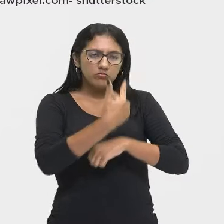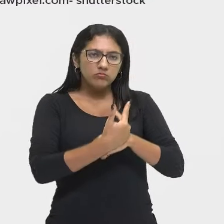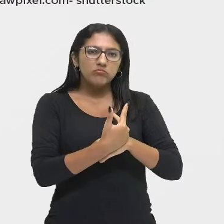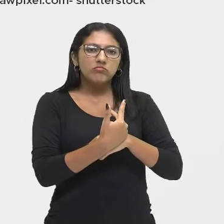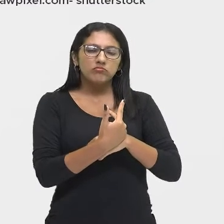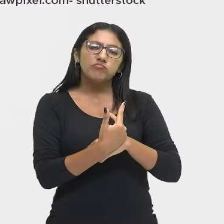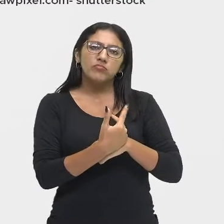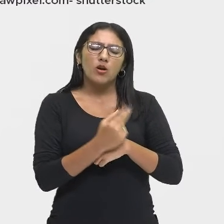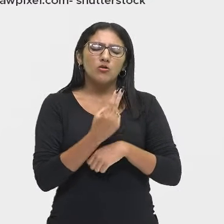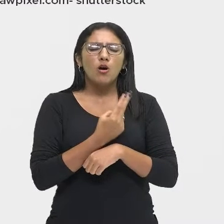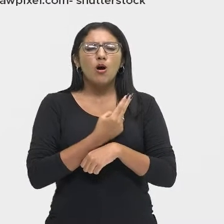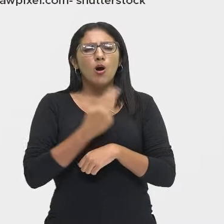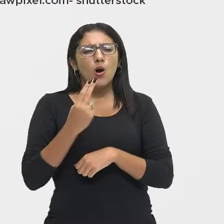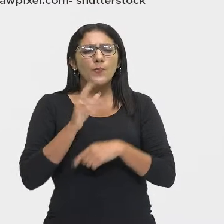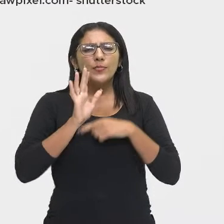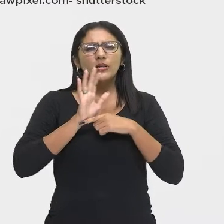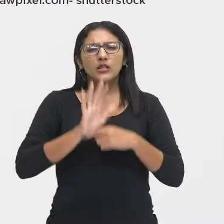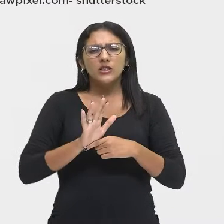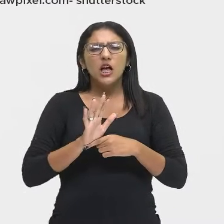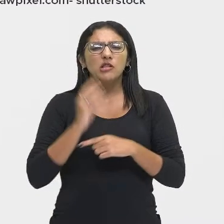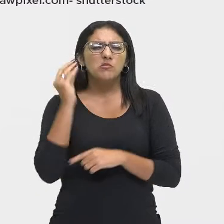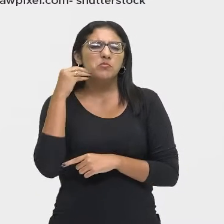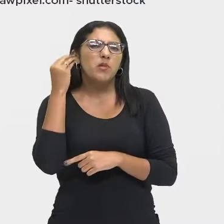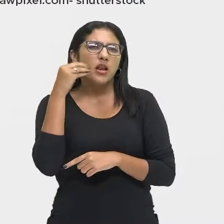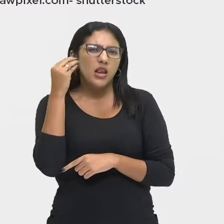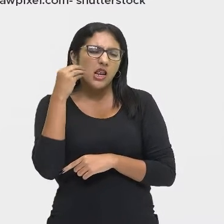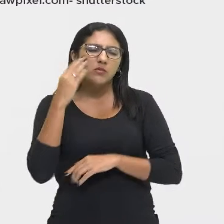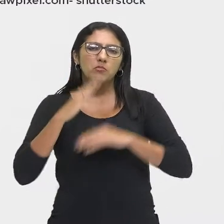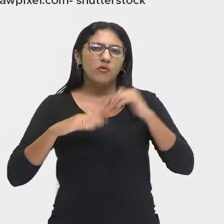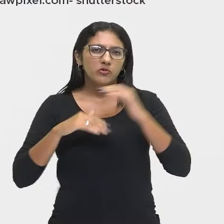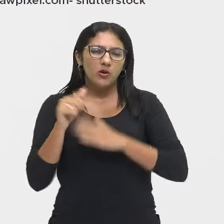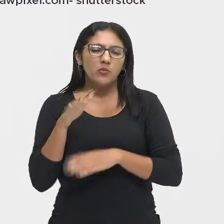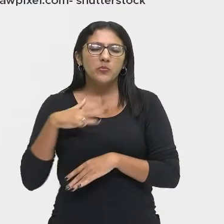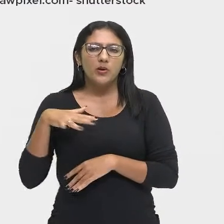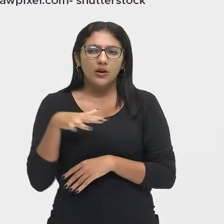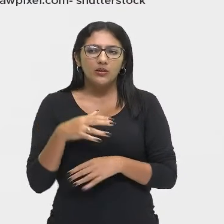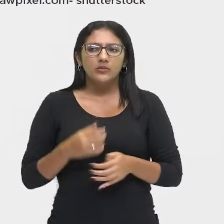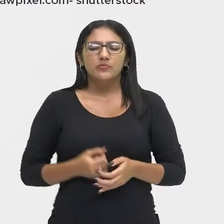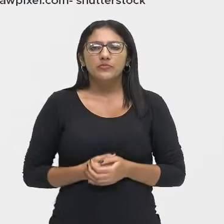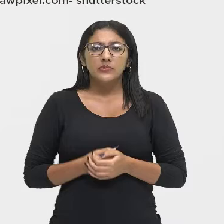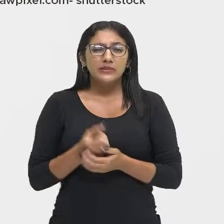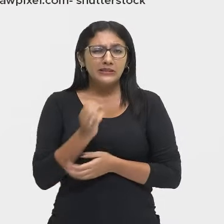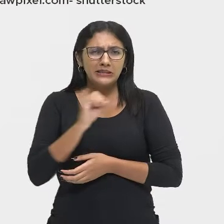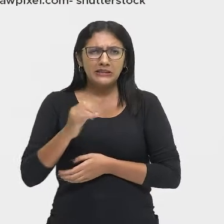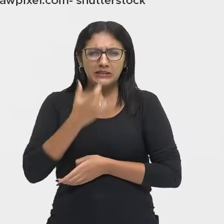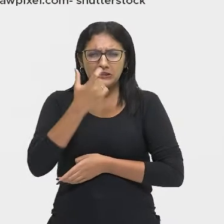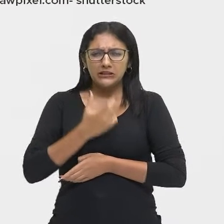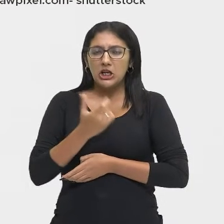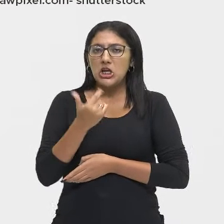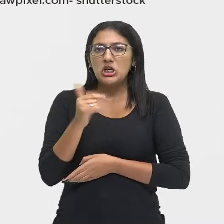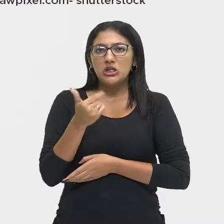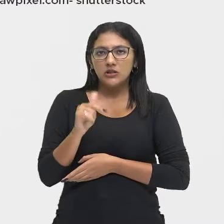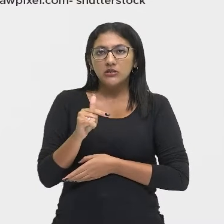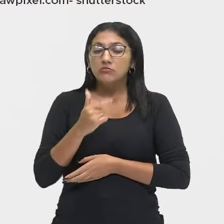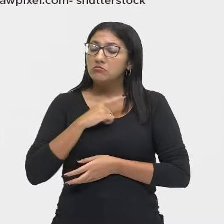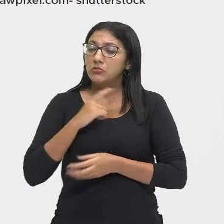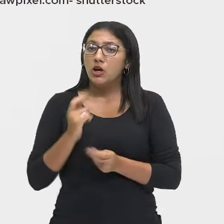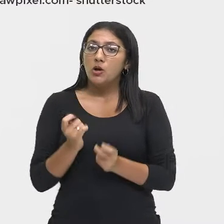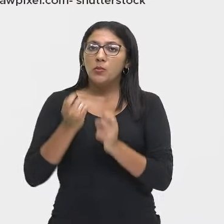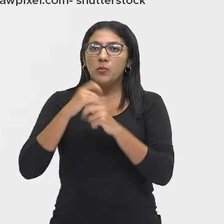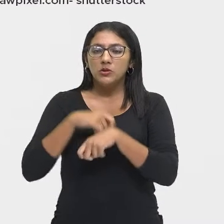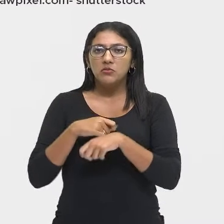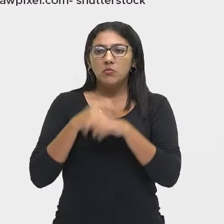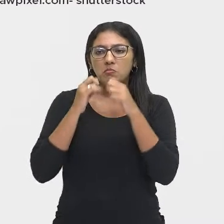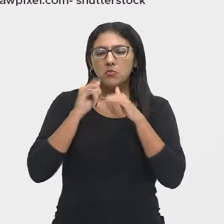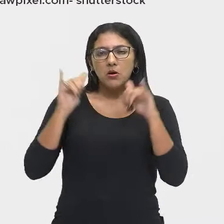se apresentando como especialista em determinada área. E mesmo que não seja, pode compartilhar esse